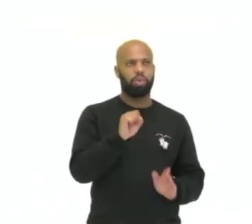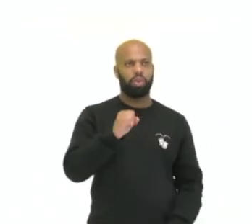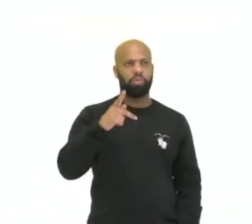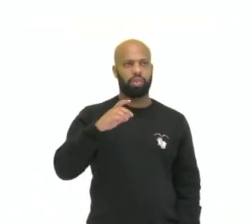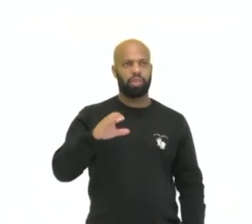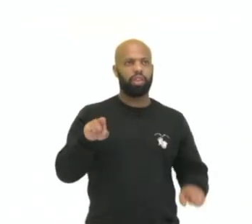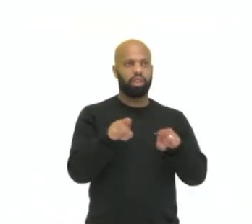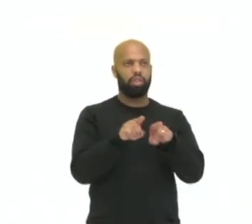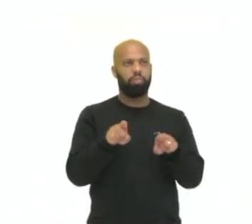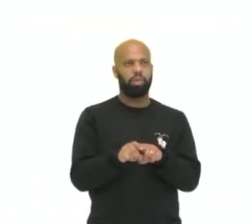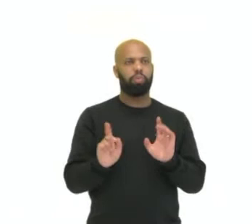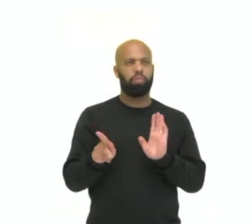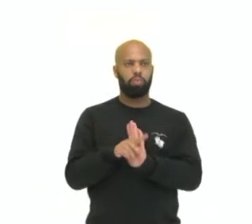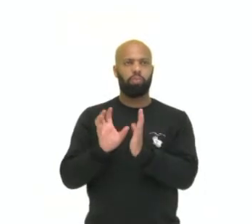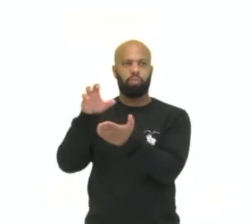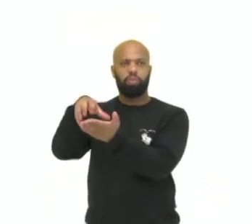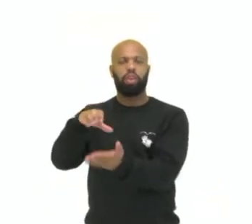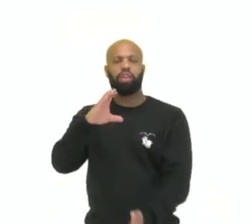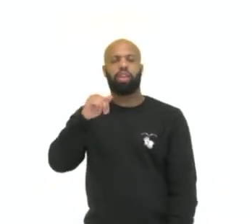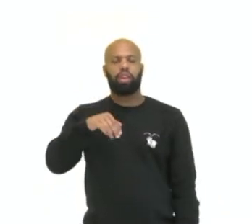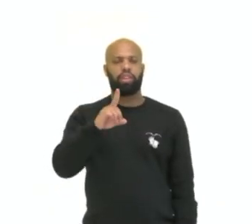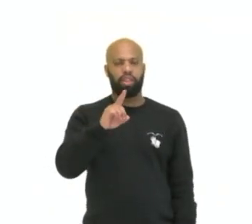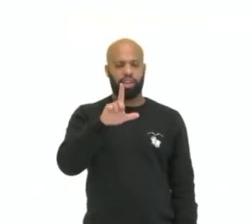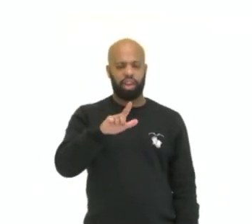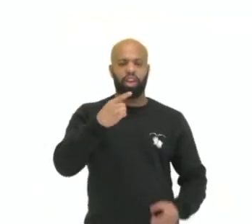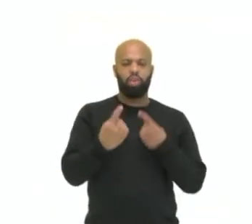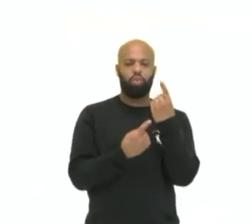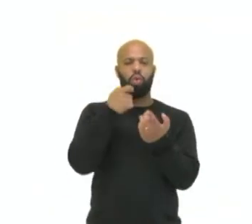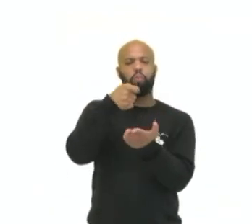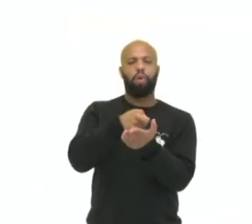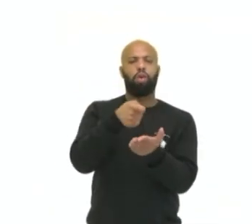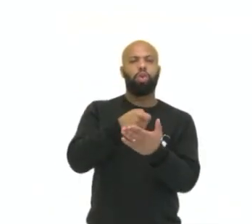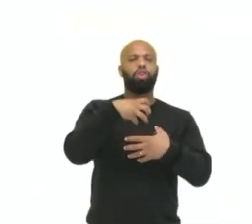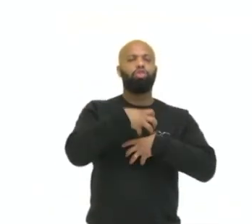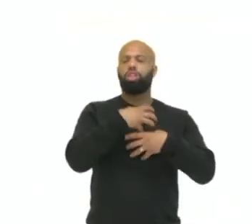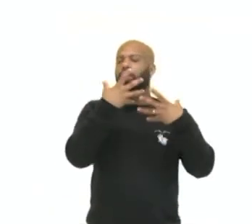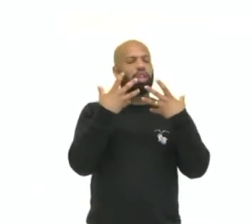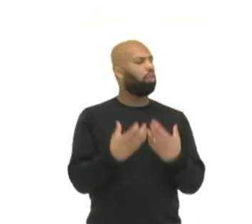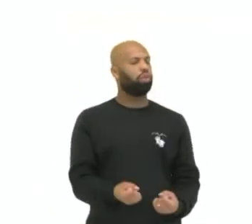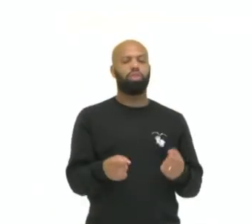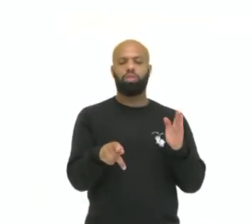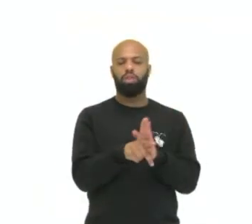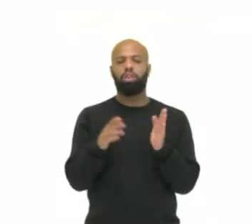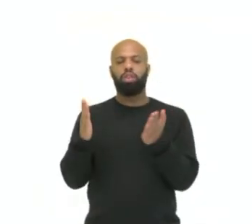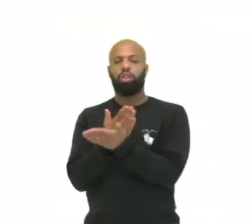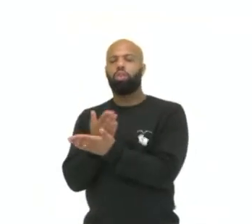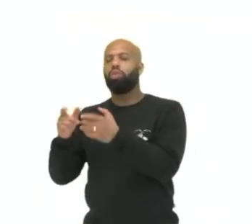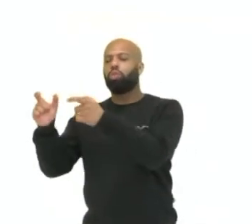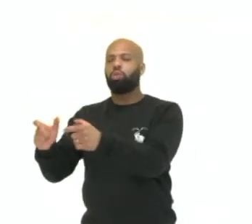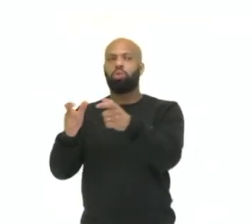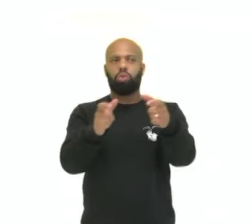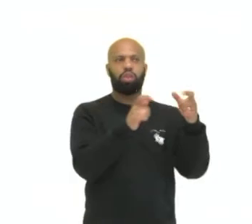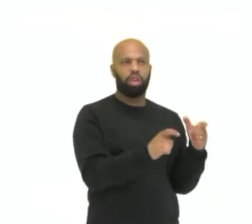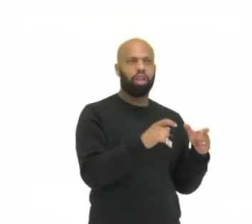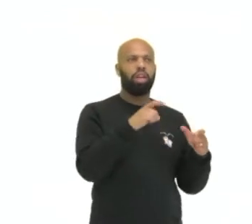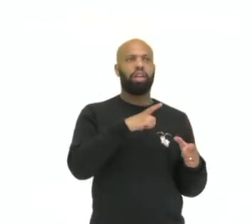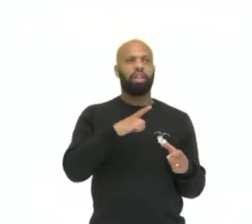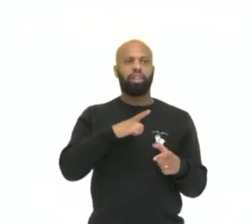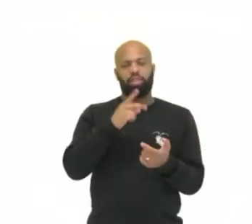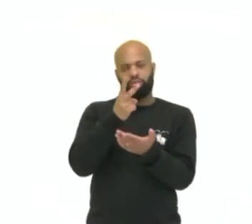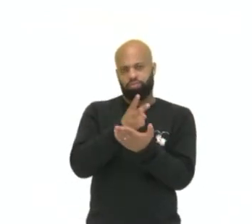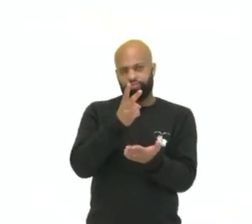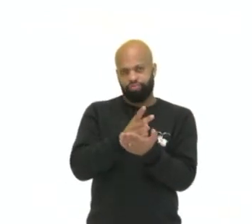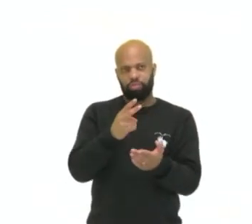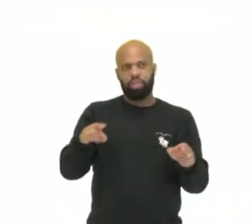também revelou quais foram os meios de pagamento que mais foram recusados nos estabelecimentos. Segue-se a reportagem, né? Tá ali